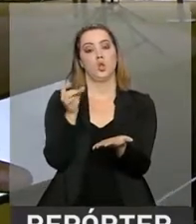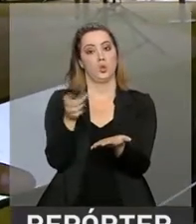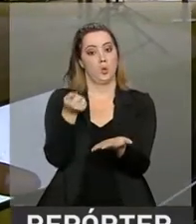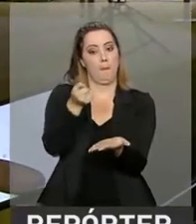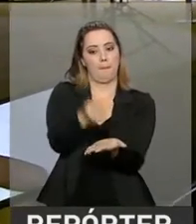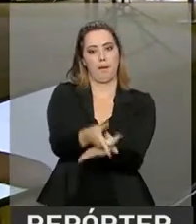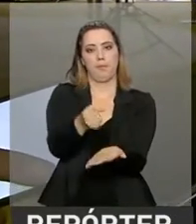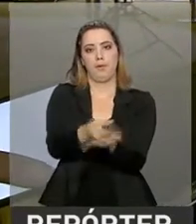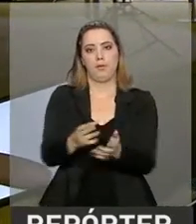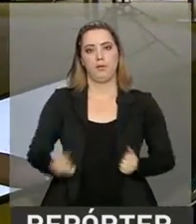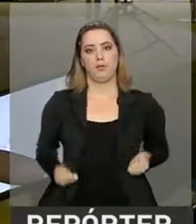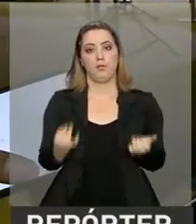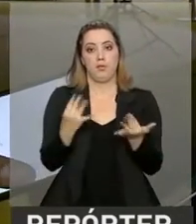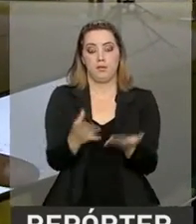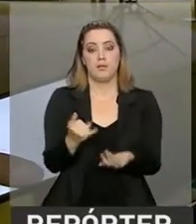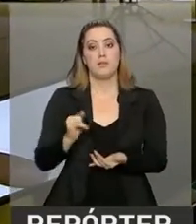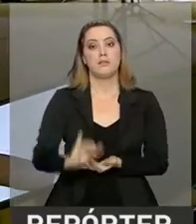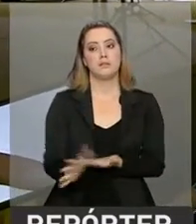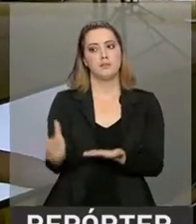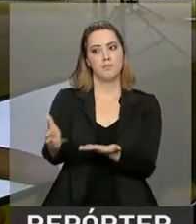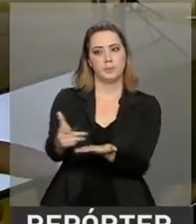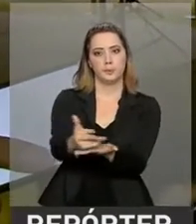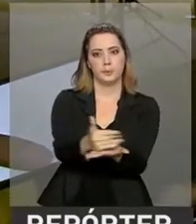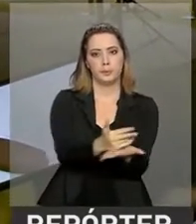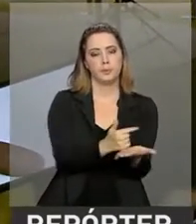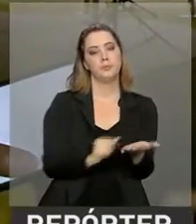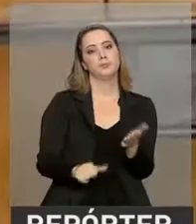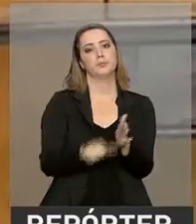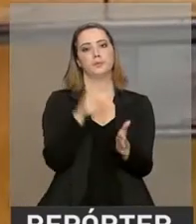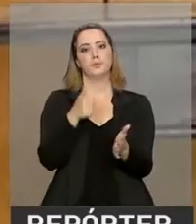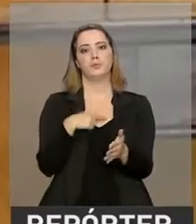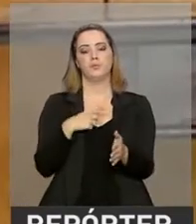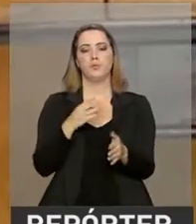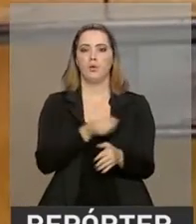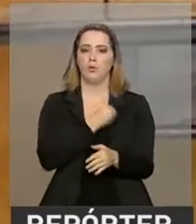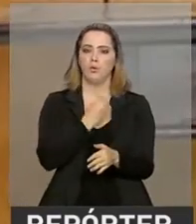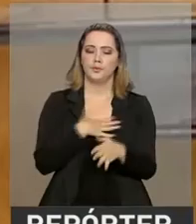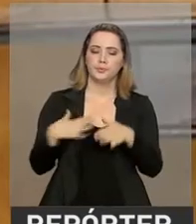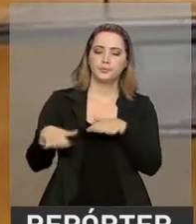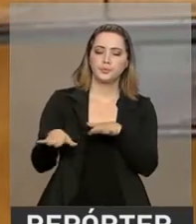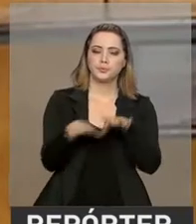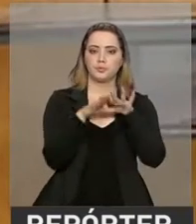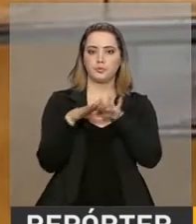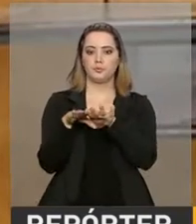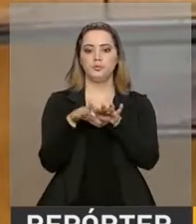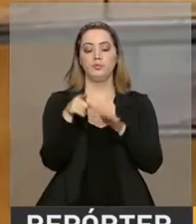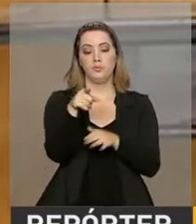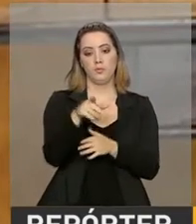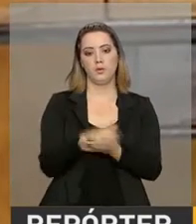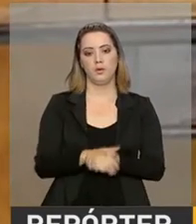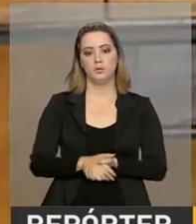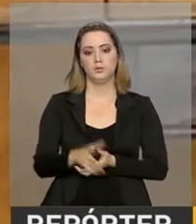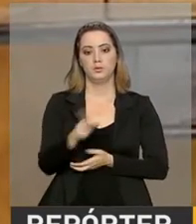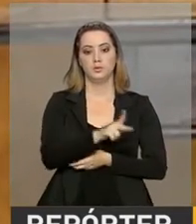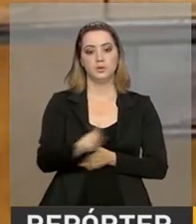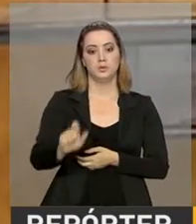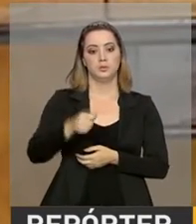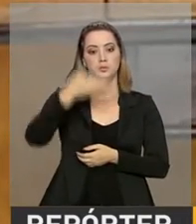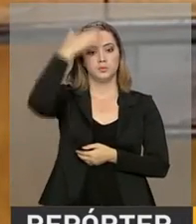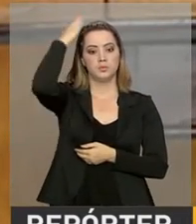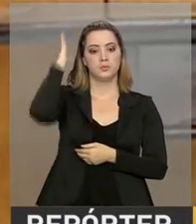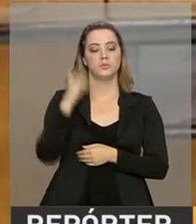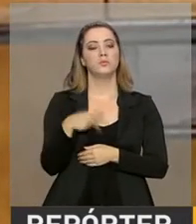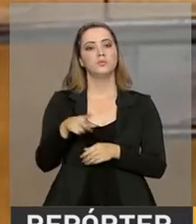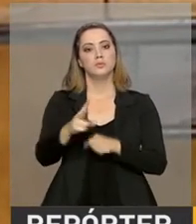que ganham, para que possa ter uma vida equilibrada. O presidente Michel Temer defendeu a aprovação da proposta